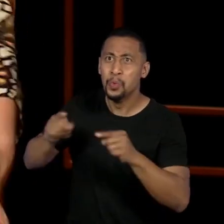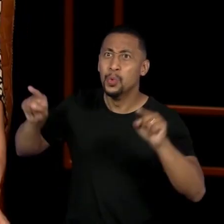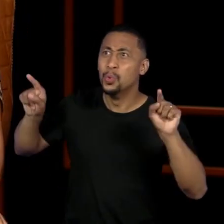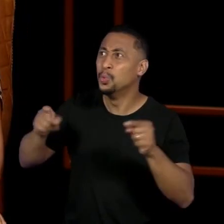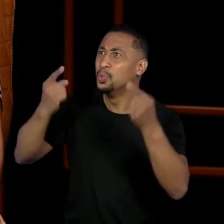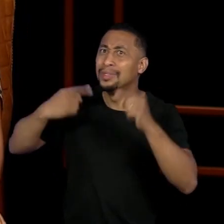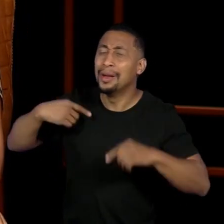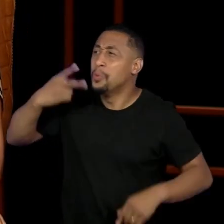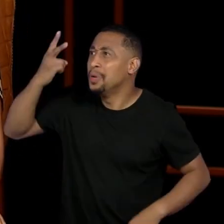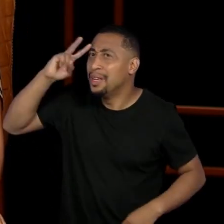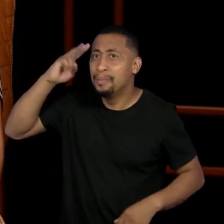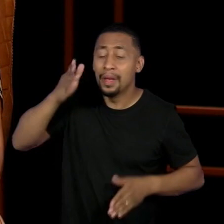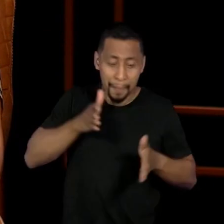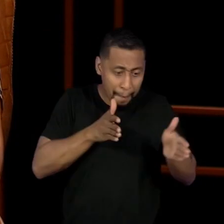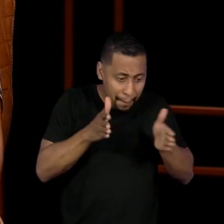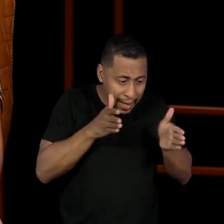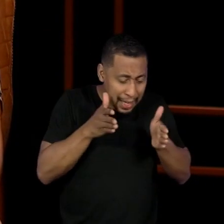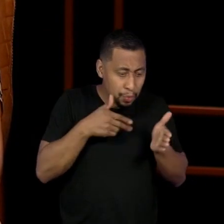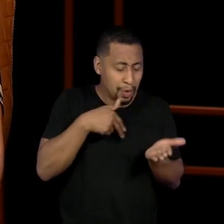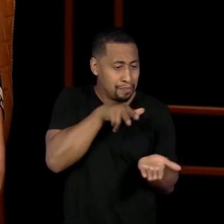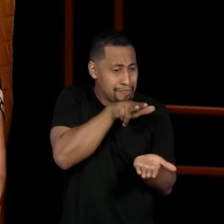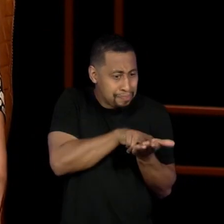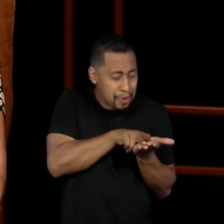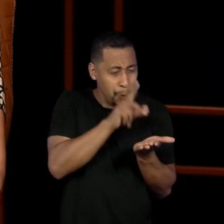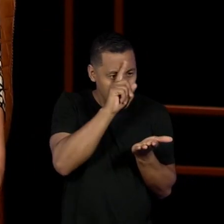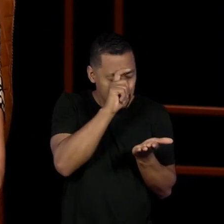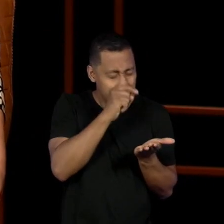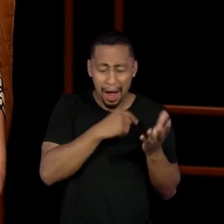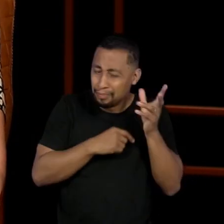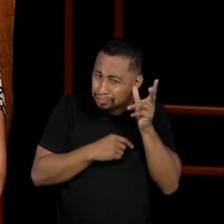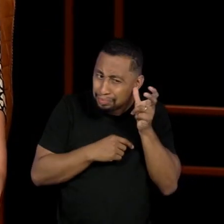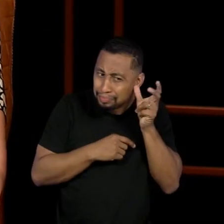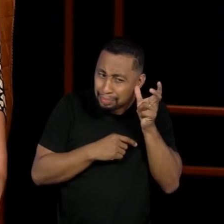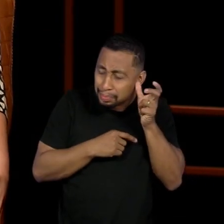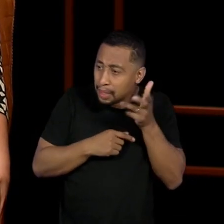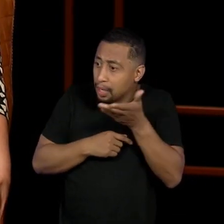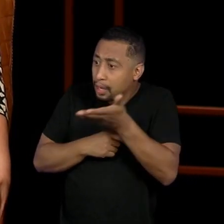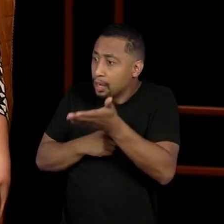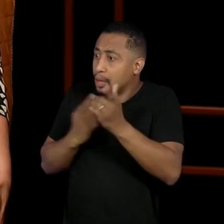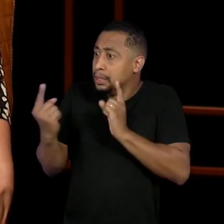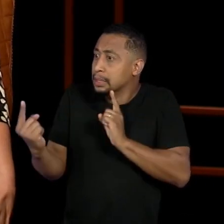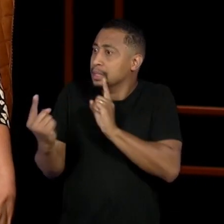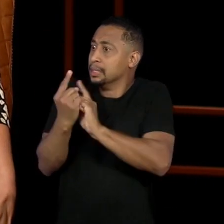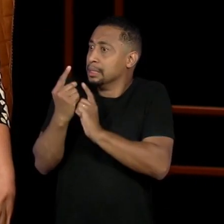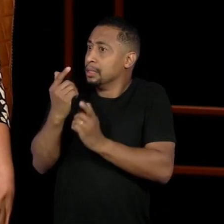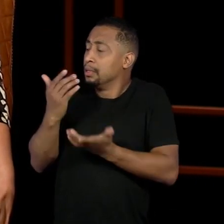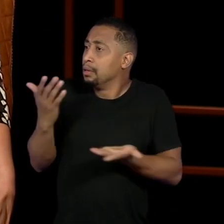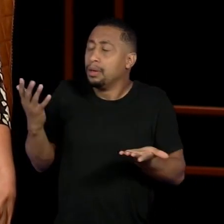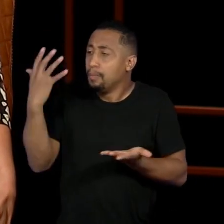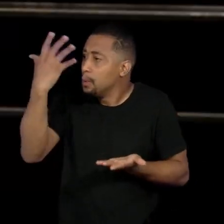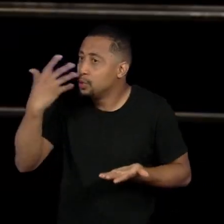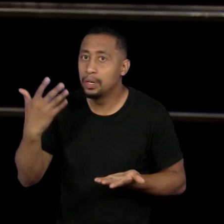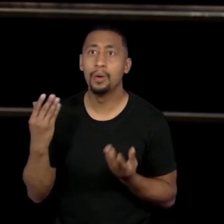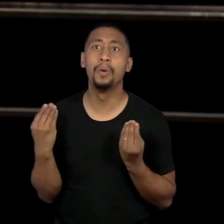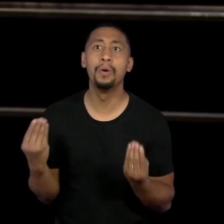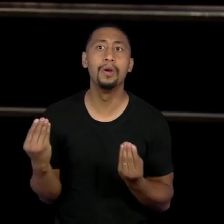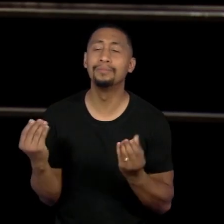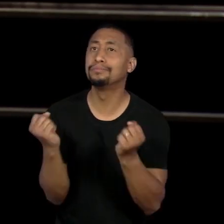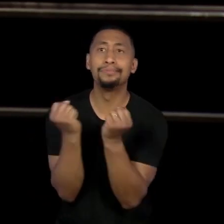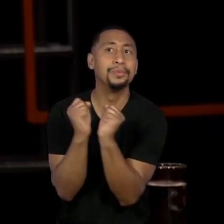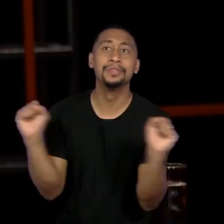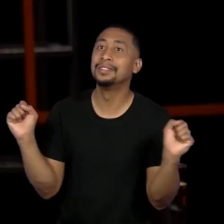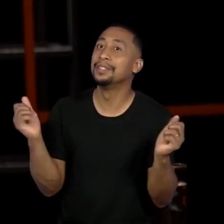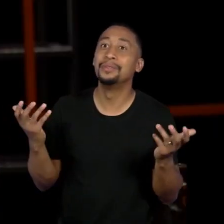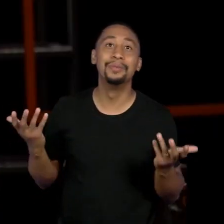para gelei. Não, isto não está a acontecer, esse gato, não é possível que isso tenha acontecido na minha vida,